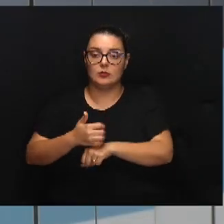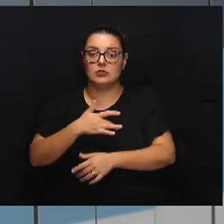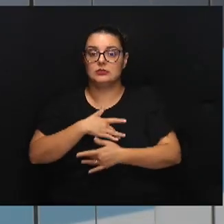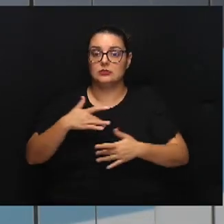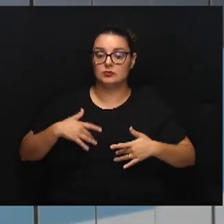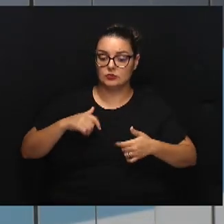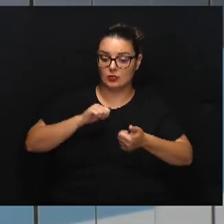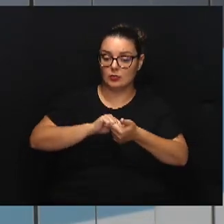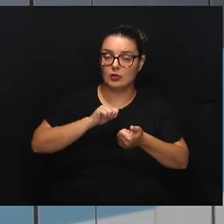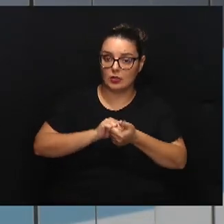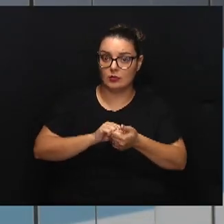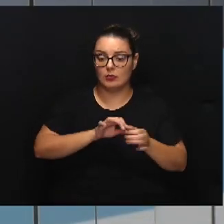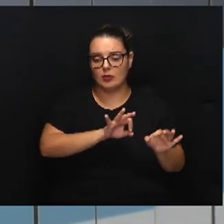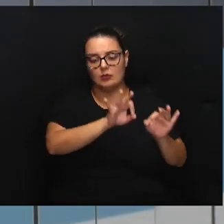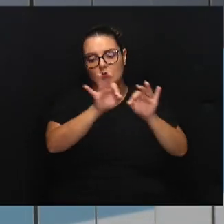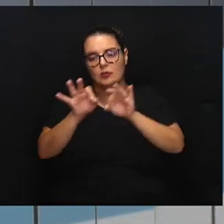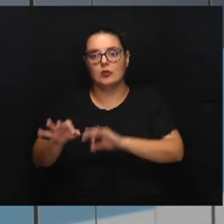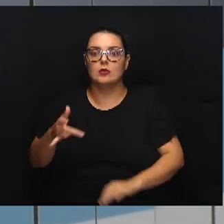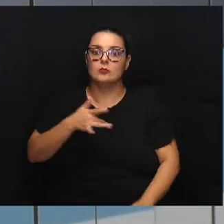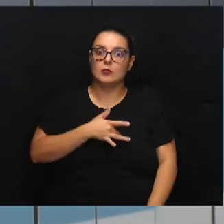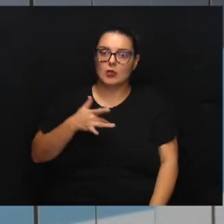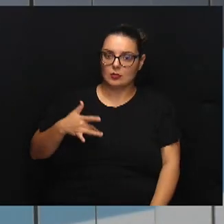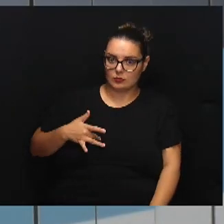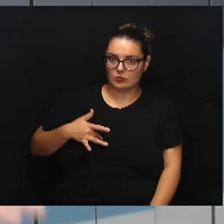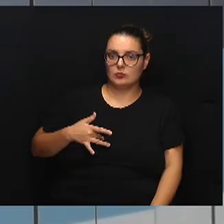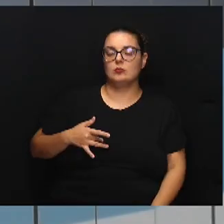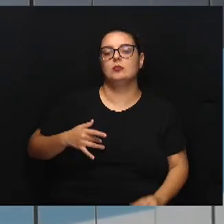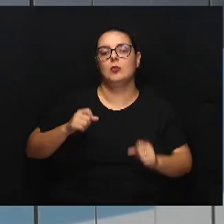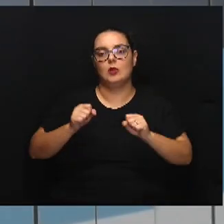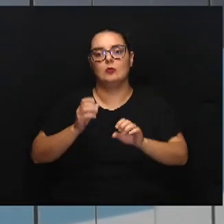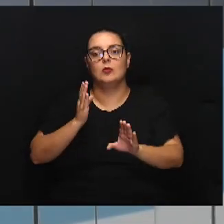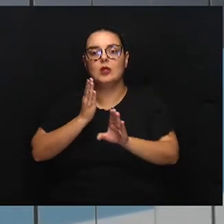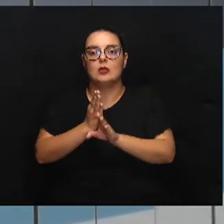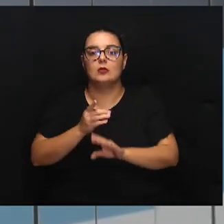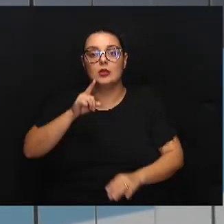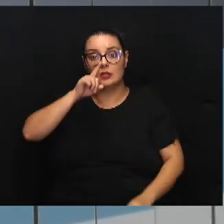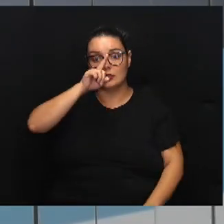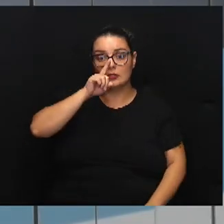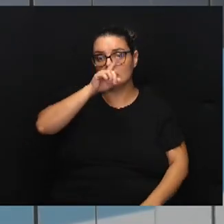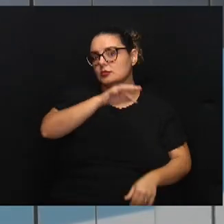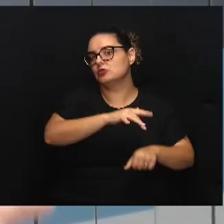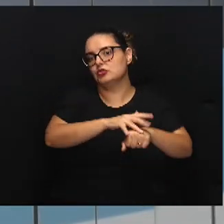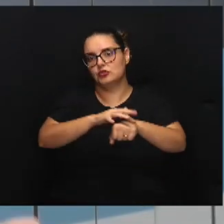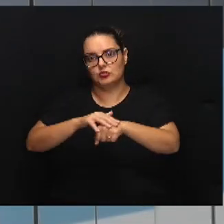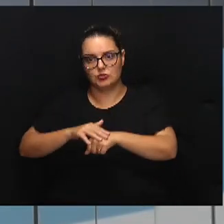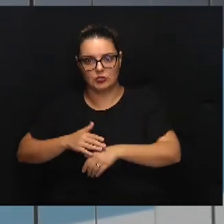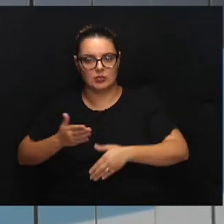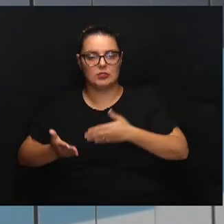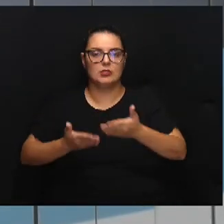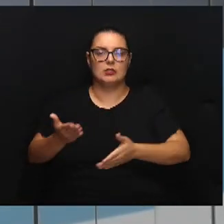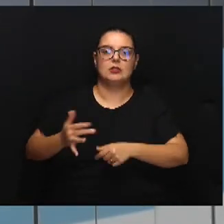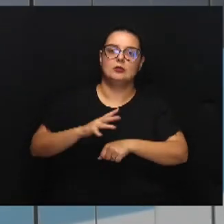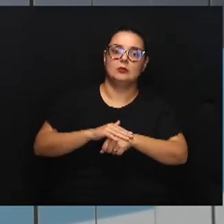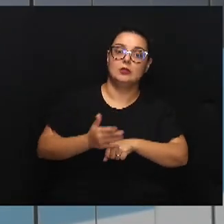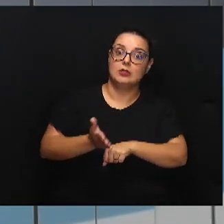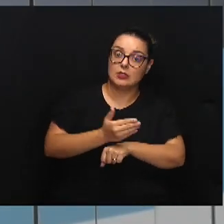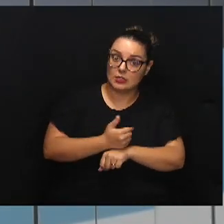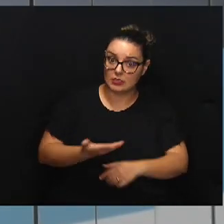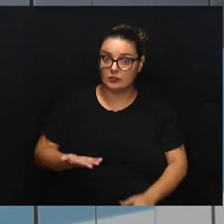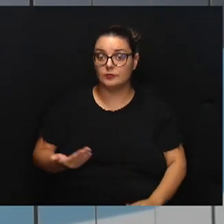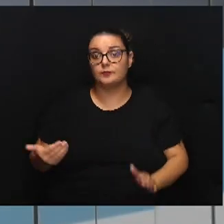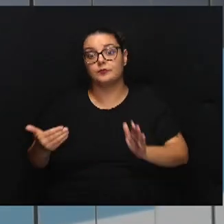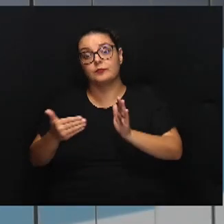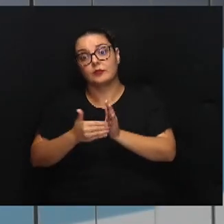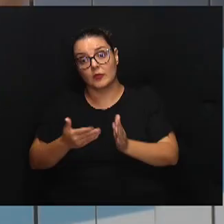qualificados e um acompanhamento em saúde, para que ela possa identificar fatores de risco de doenças, tratar doenças pré-existentes, até